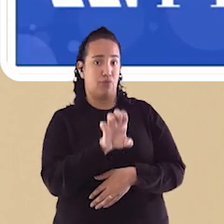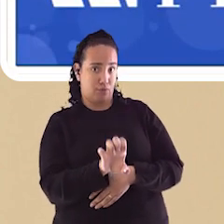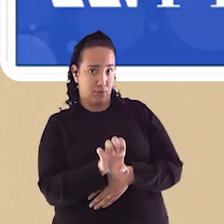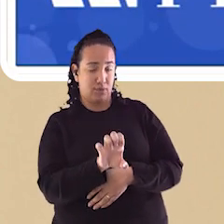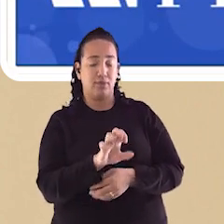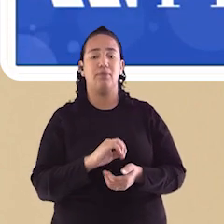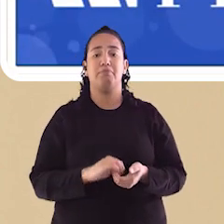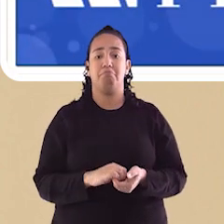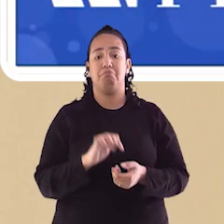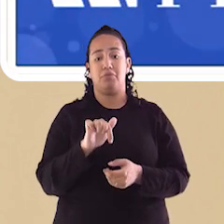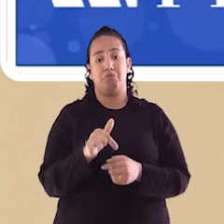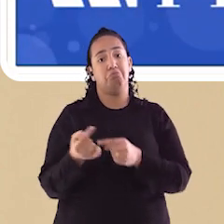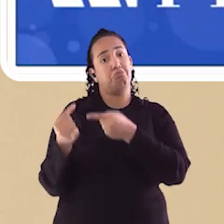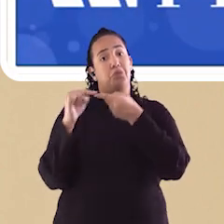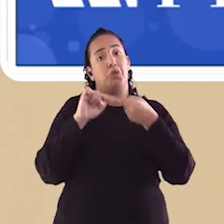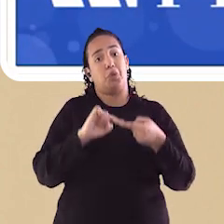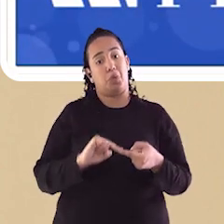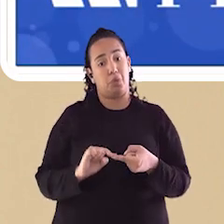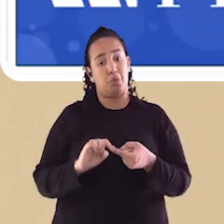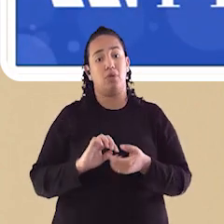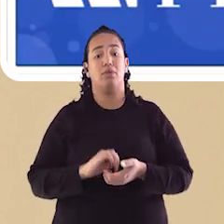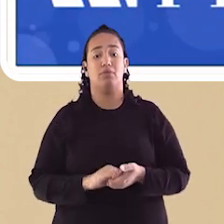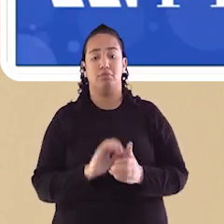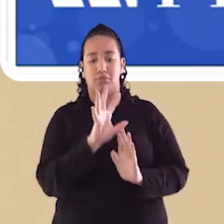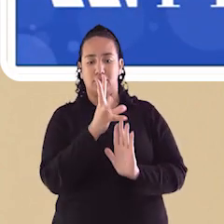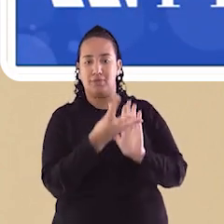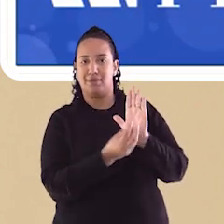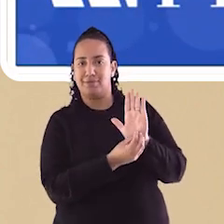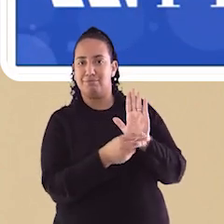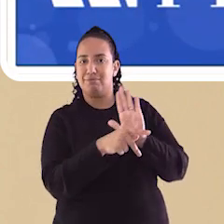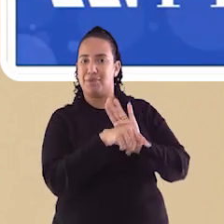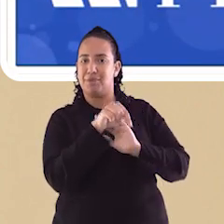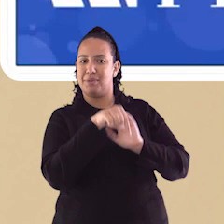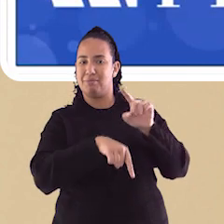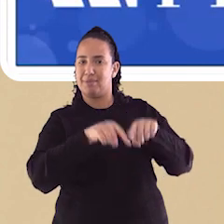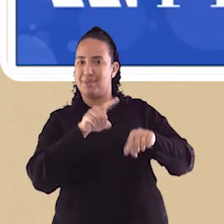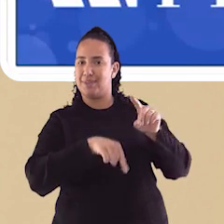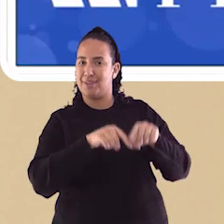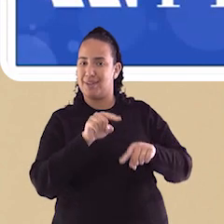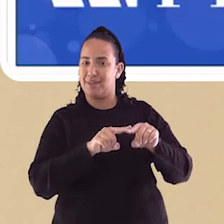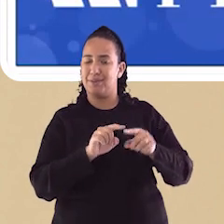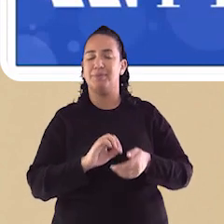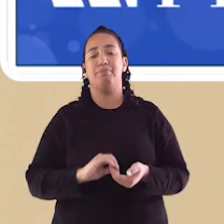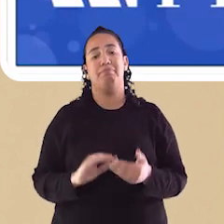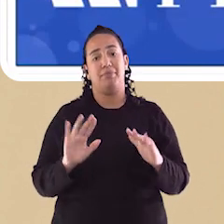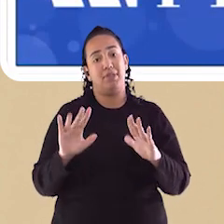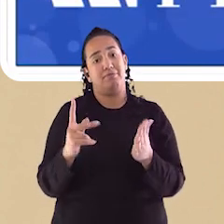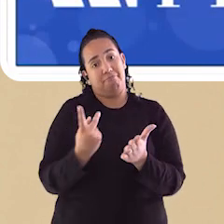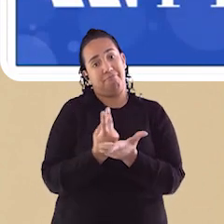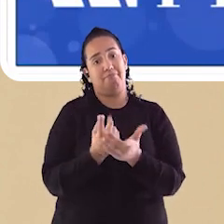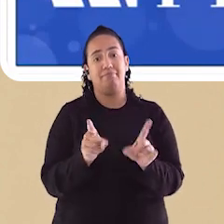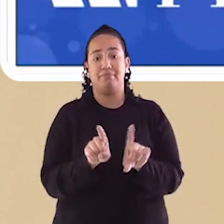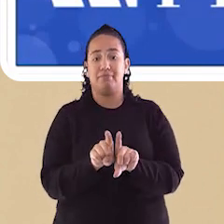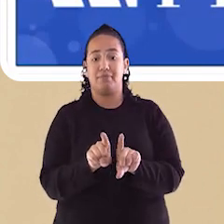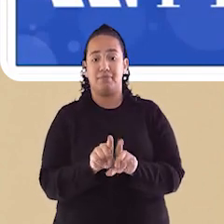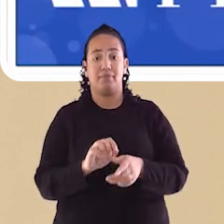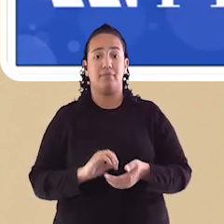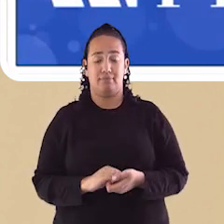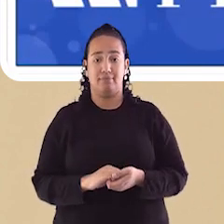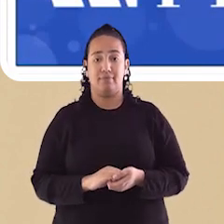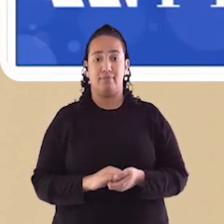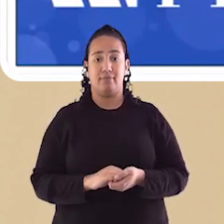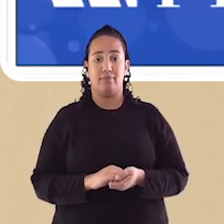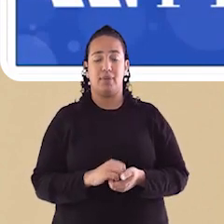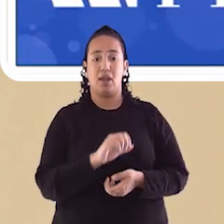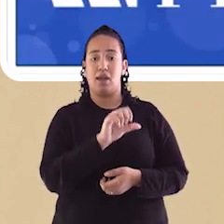se é exatamente isso, mas seria uma coincidência muito grande o símbolo do enxofre indicar o enxofre. Mas é isso que acontece.